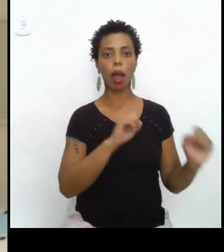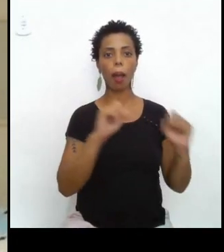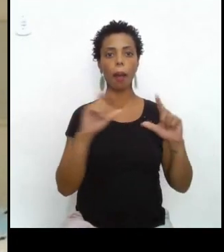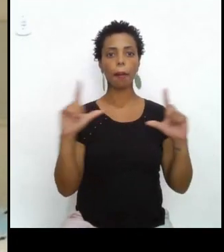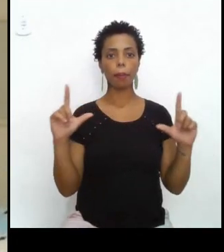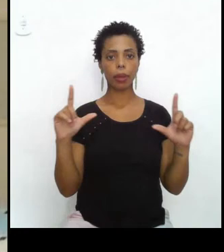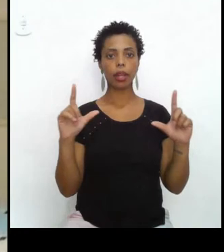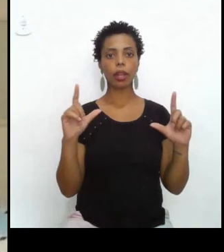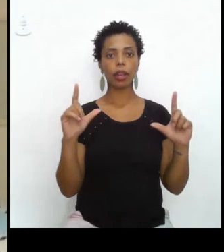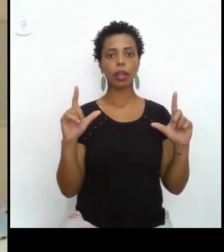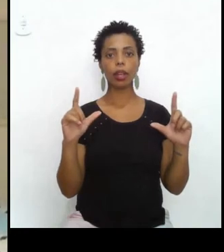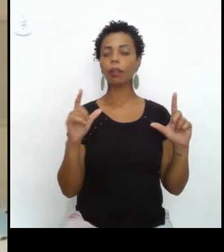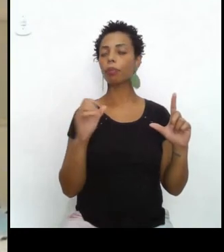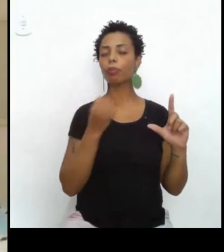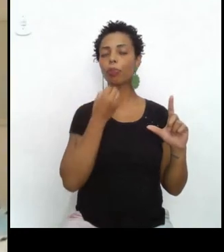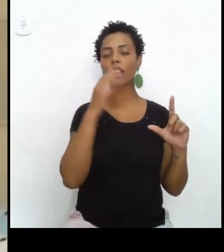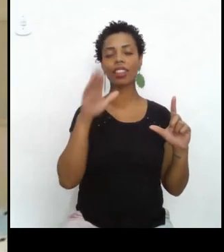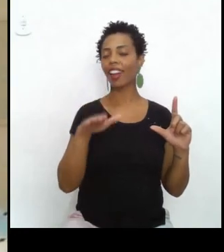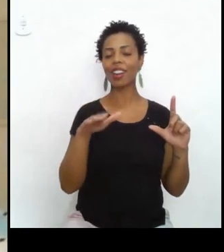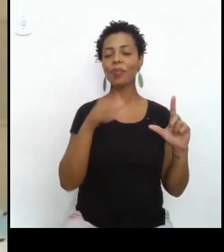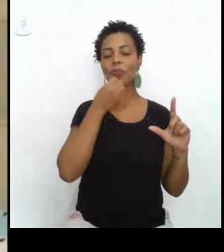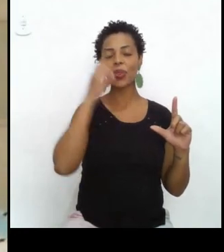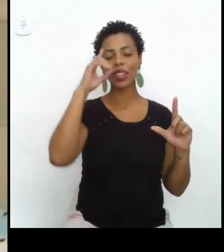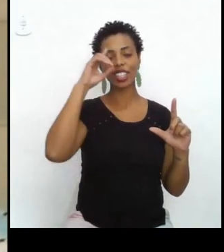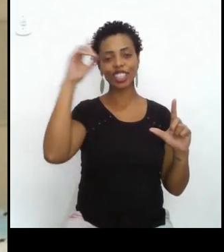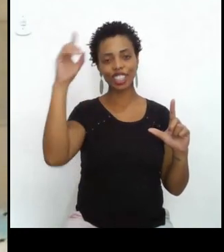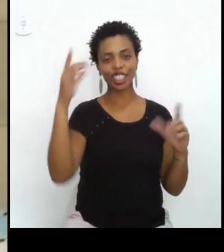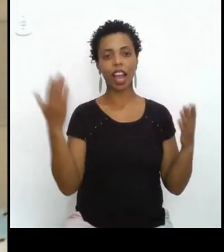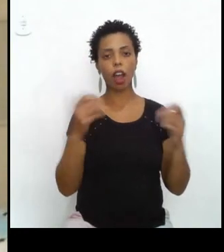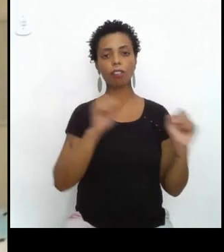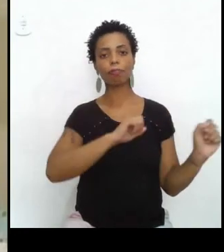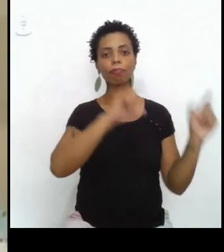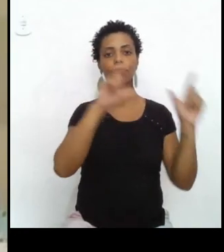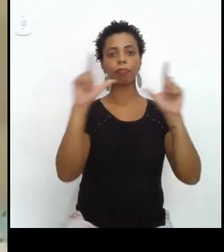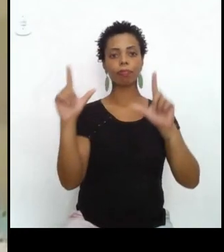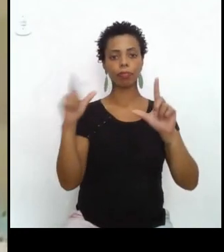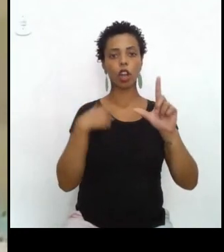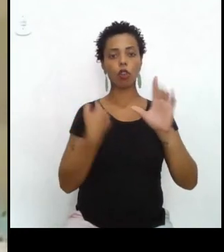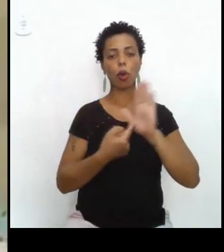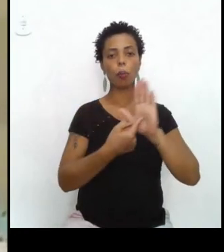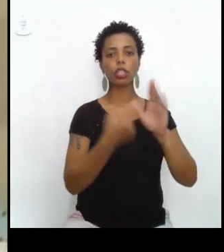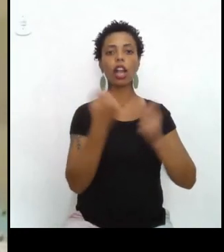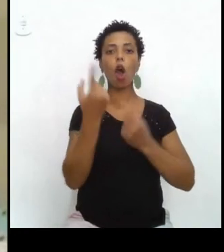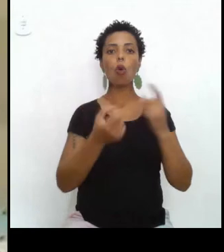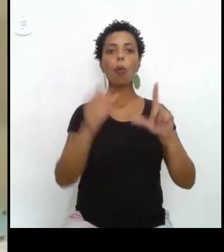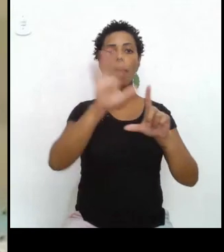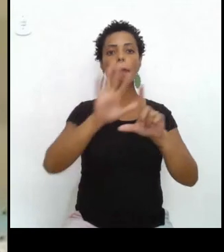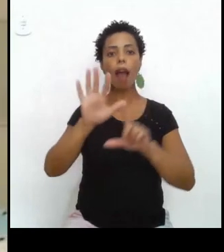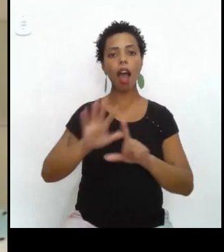cadê Bom dia vou compartilhar até ela que eu vou apresentar algumas imagens